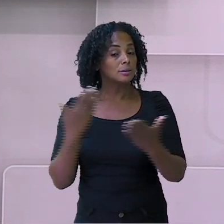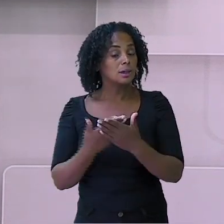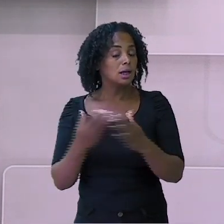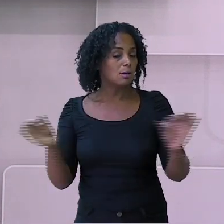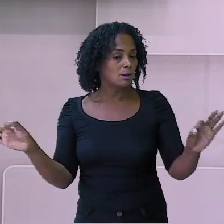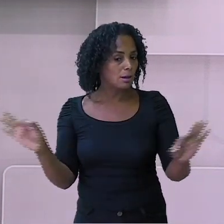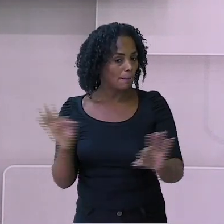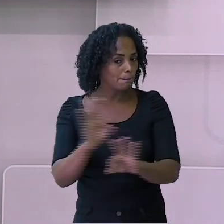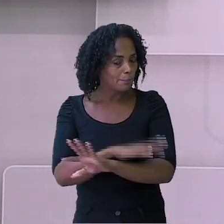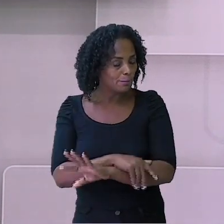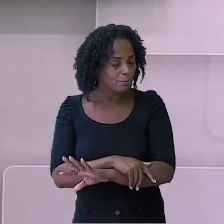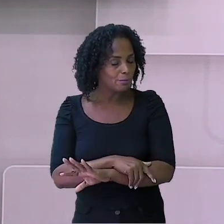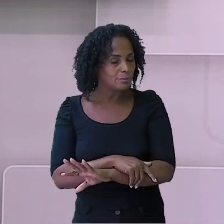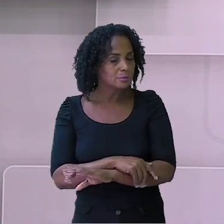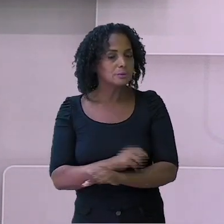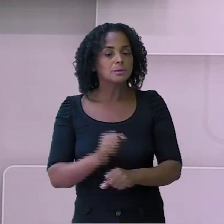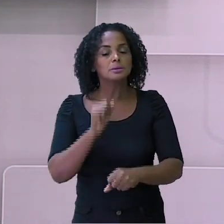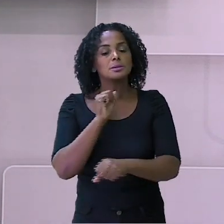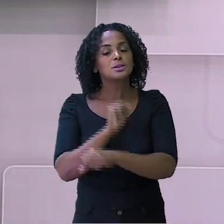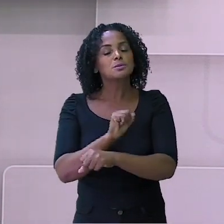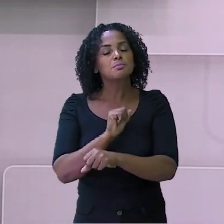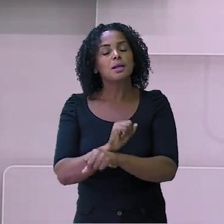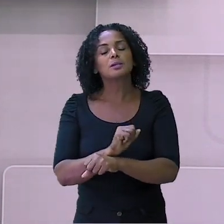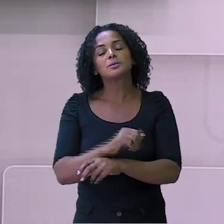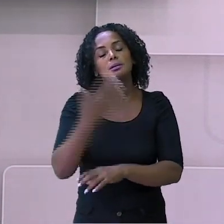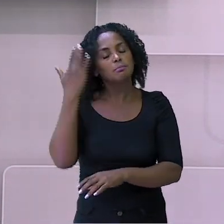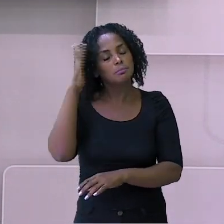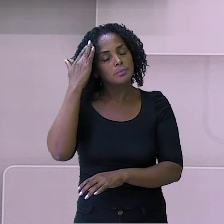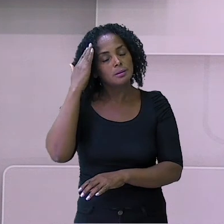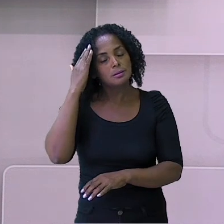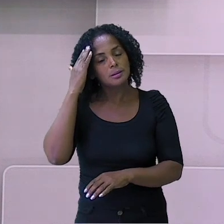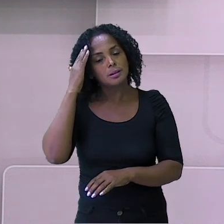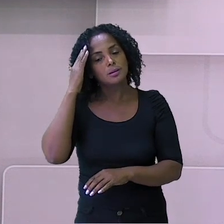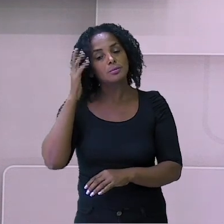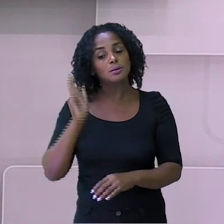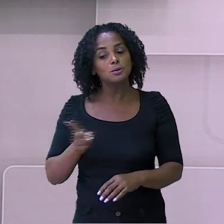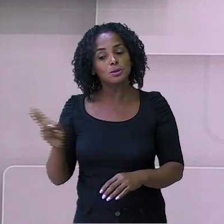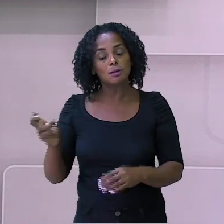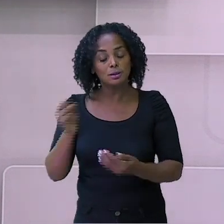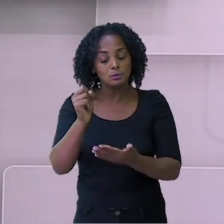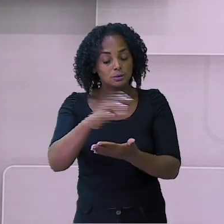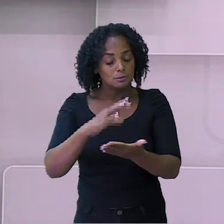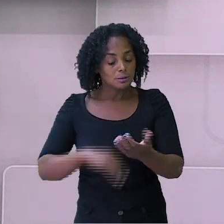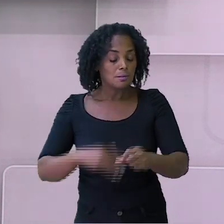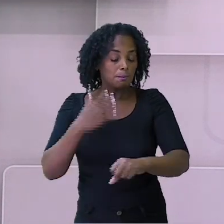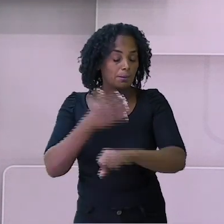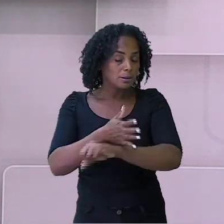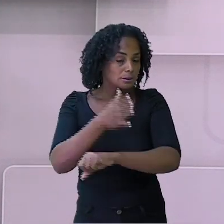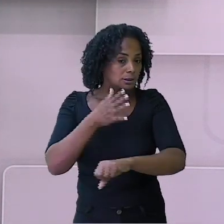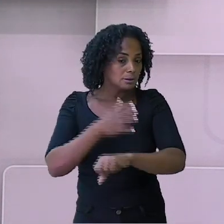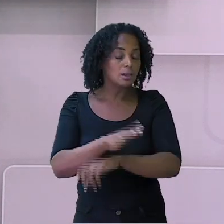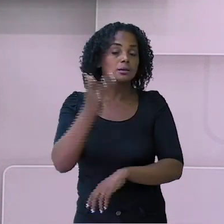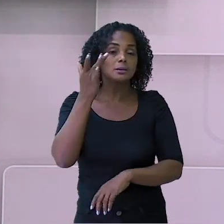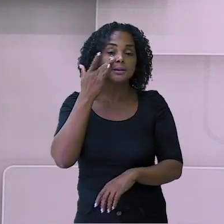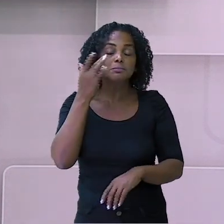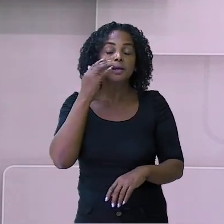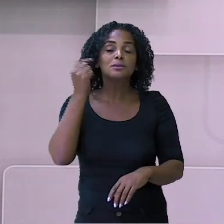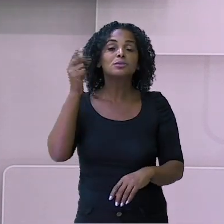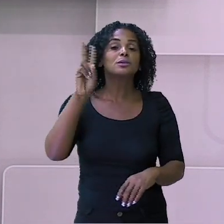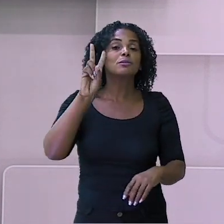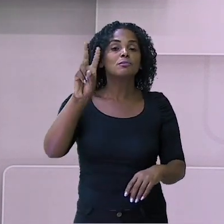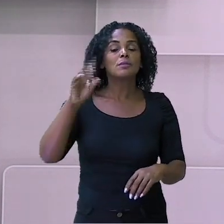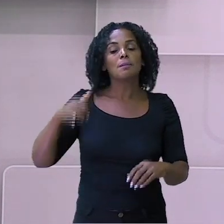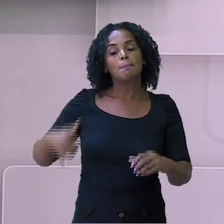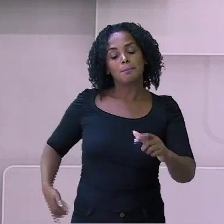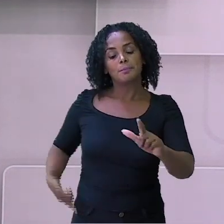aula hoje tenha sido esclarecedora para que você possa continuar suas atividades e para acessar a plataforma SMED-GV,